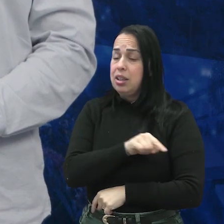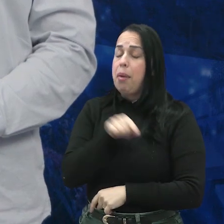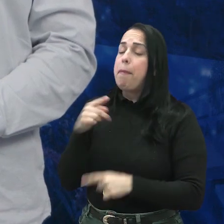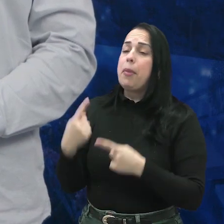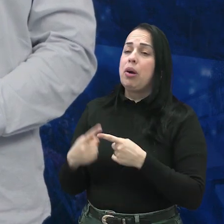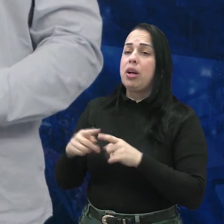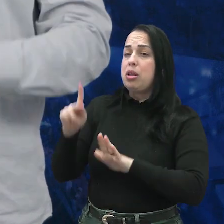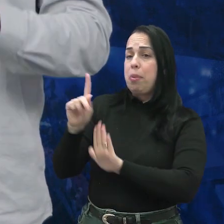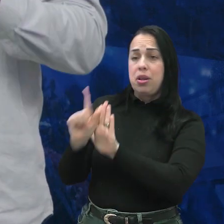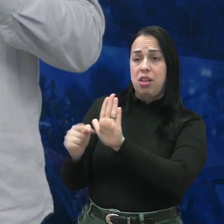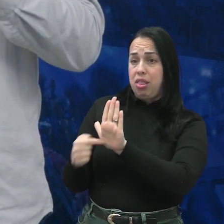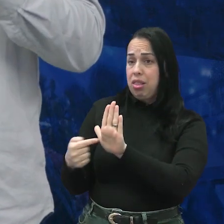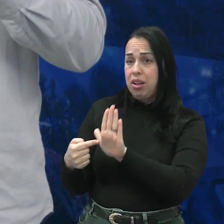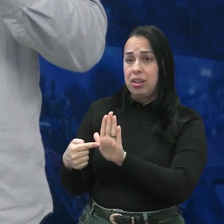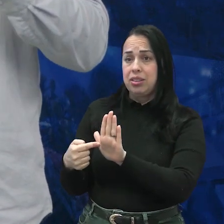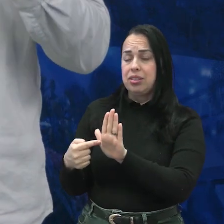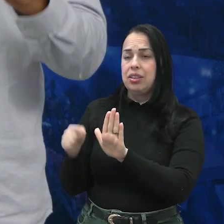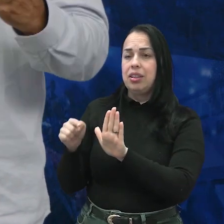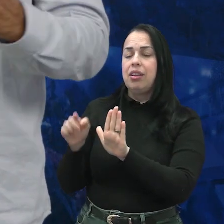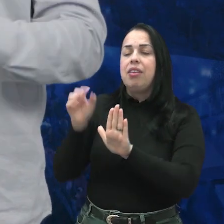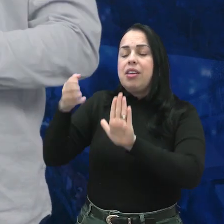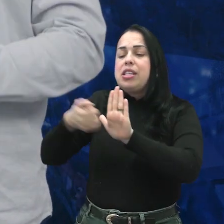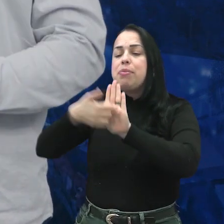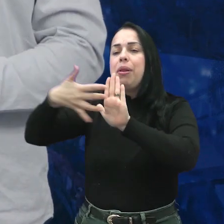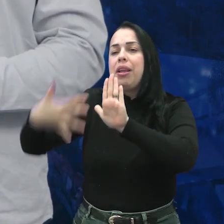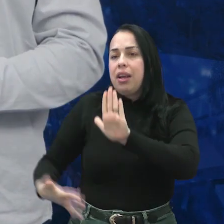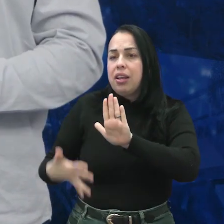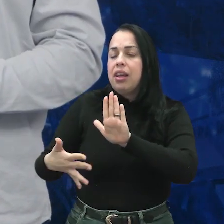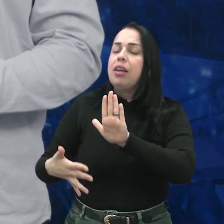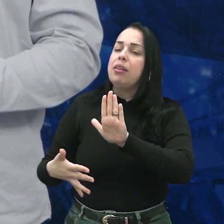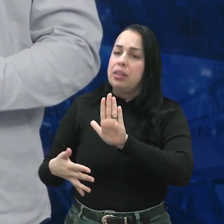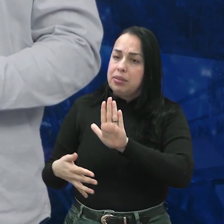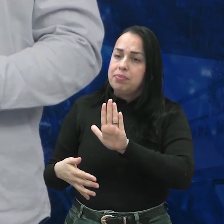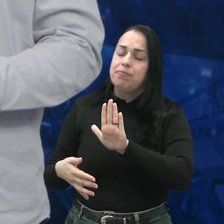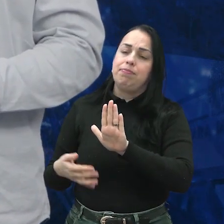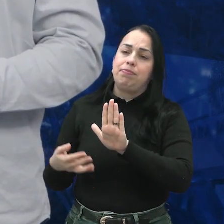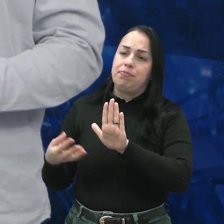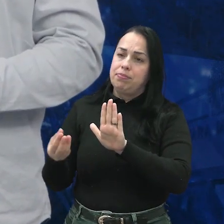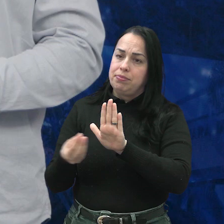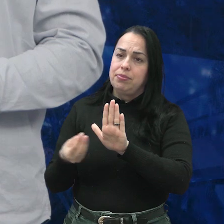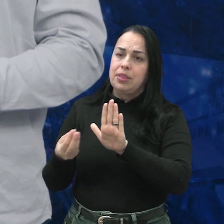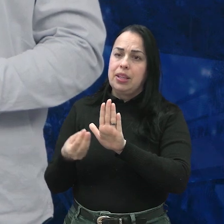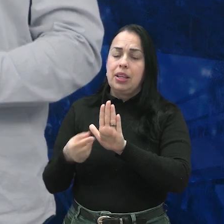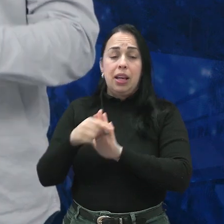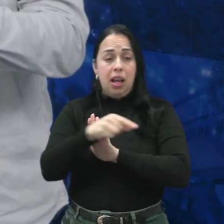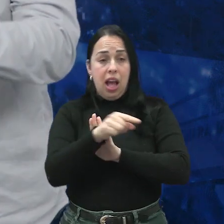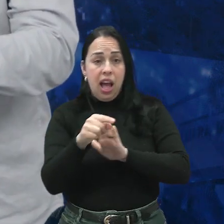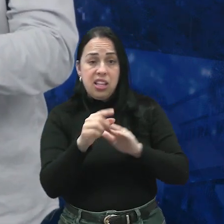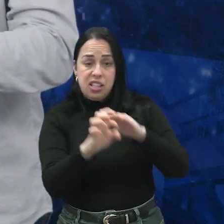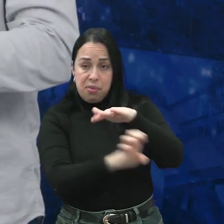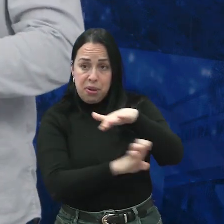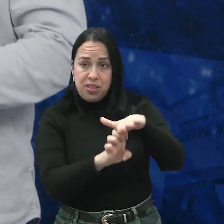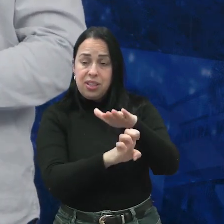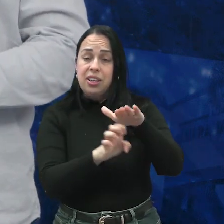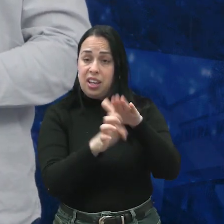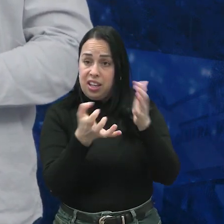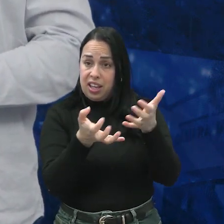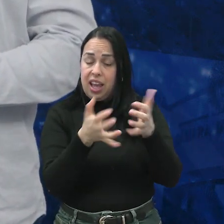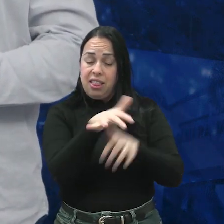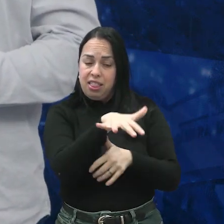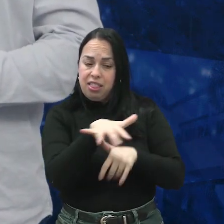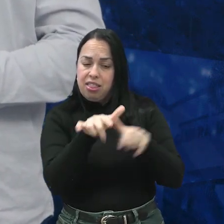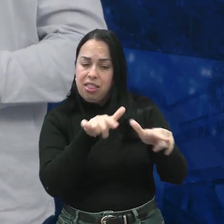esse projeto ele libera, de uma certa maneira, o empresário que queira trabalhar nessa